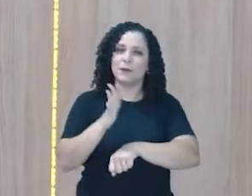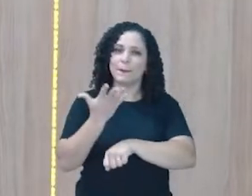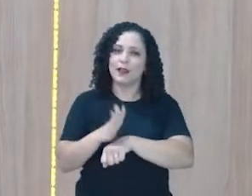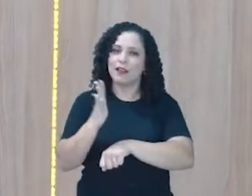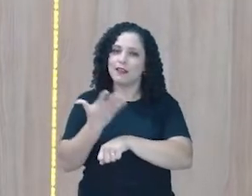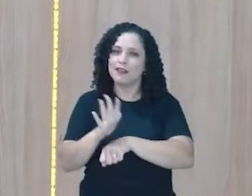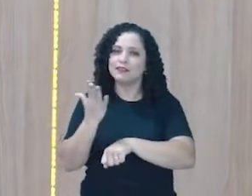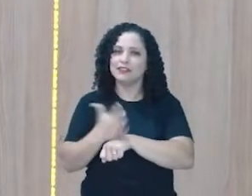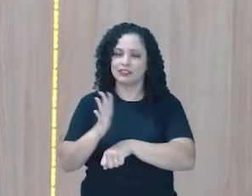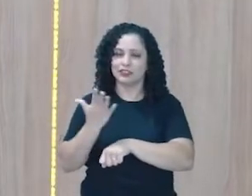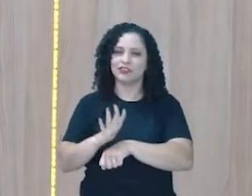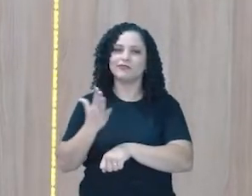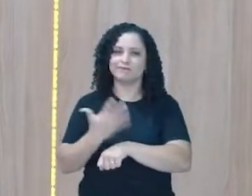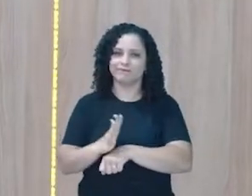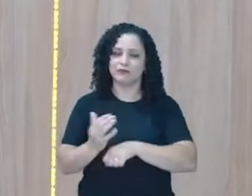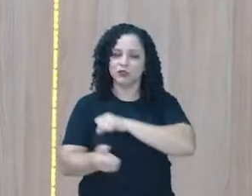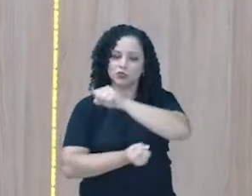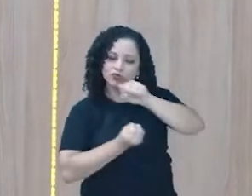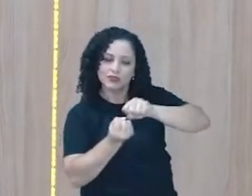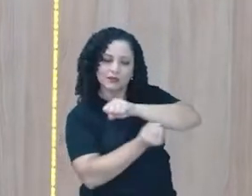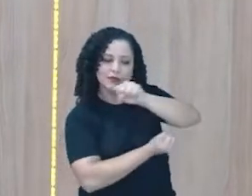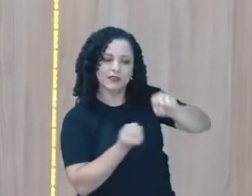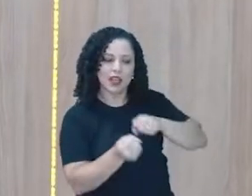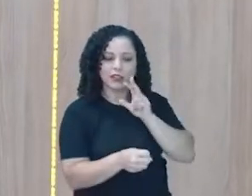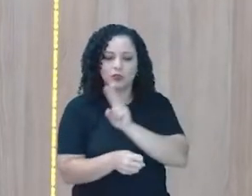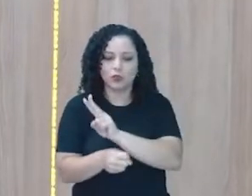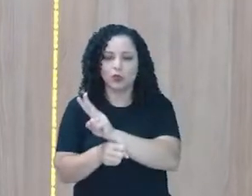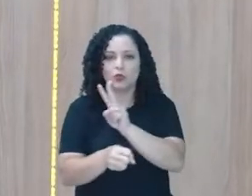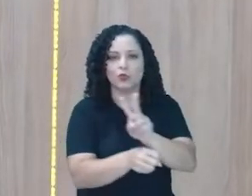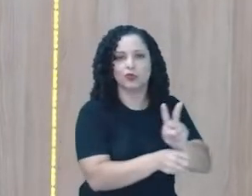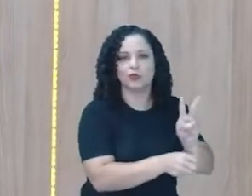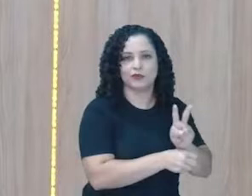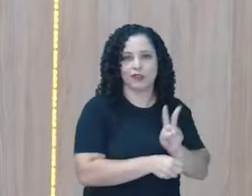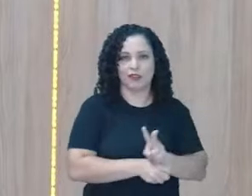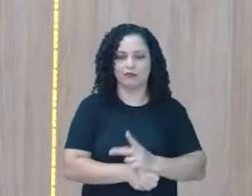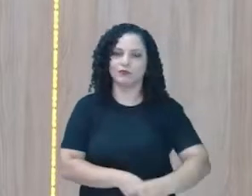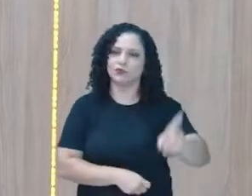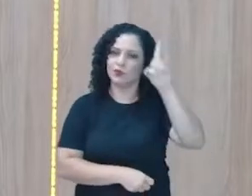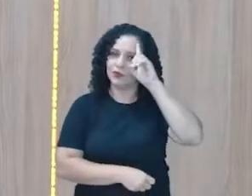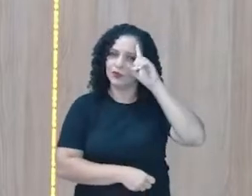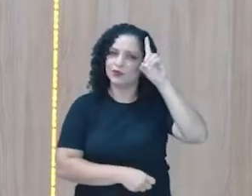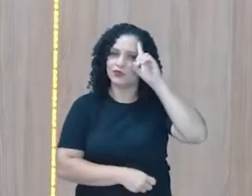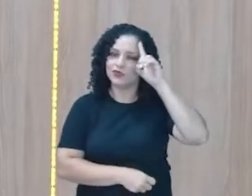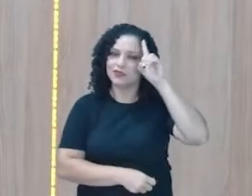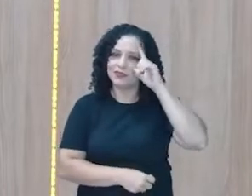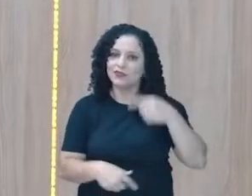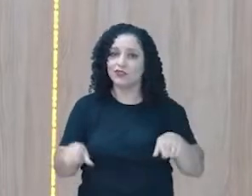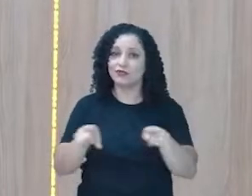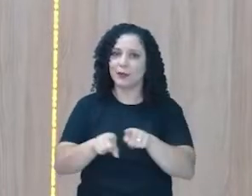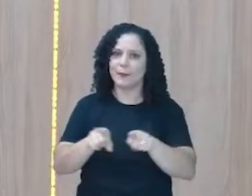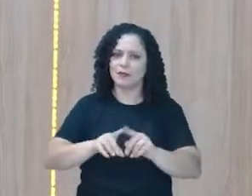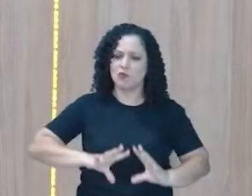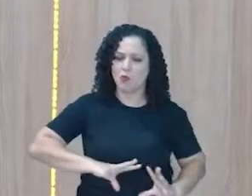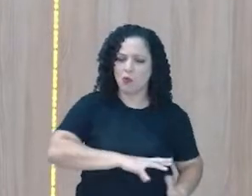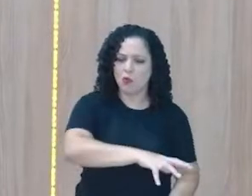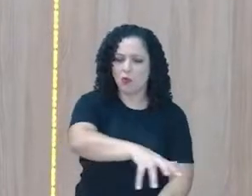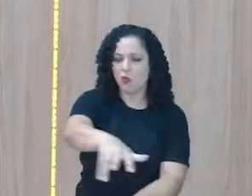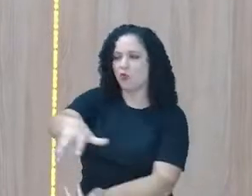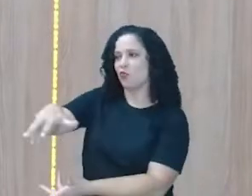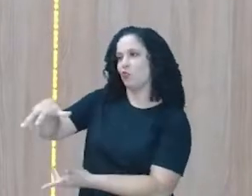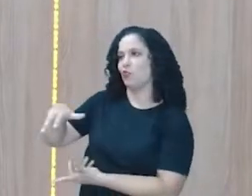mais sustentáveis, gente, né, não só nos nossos cotidianos, mas também a nível global,